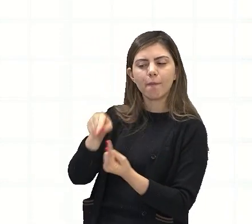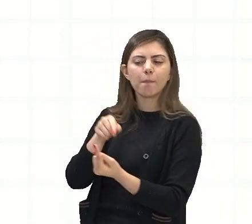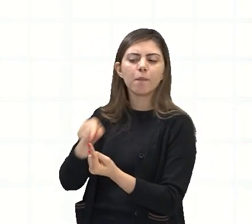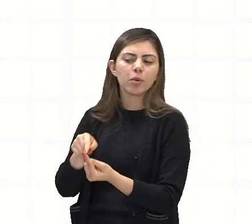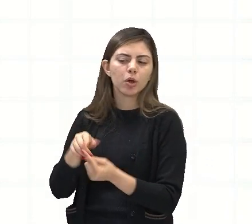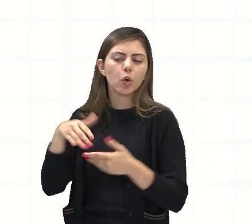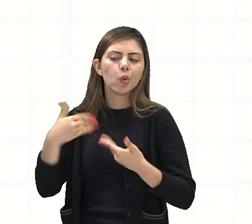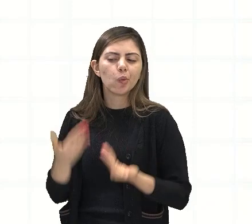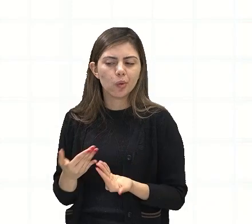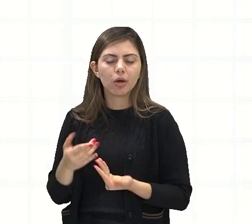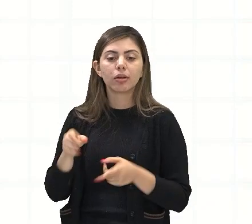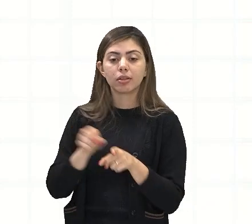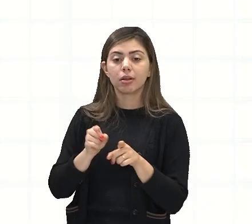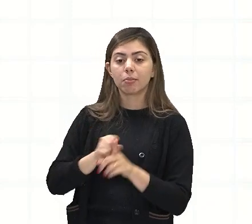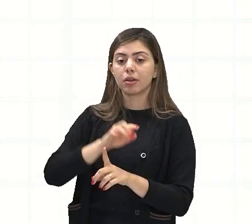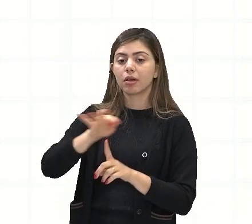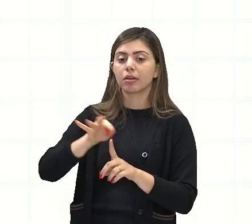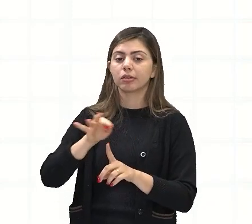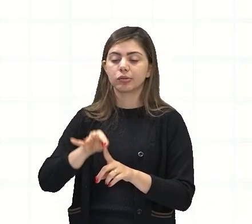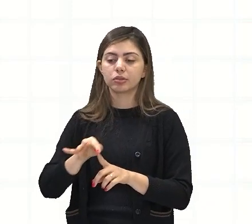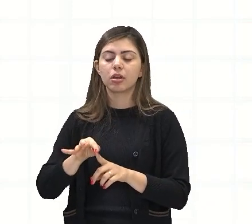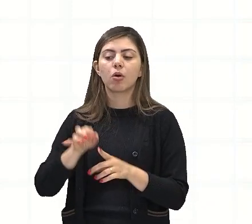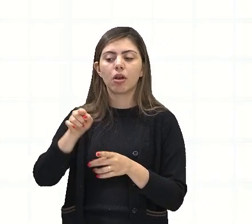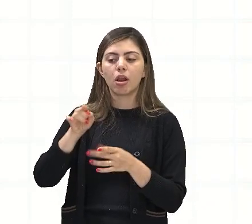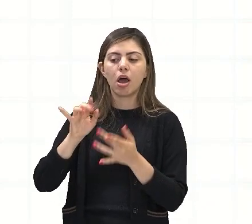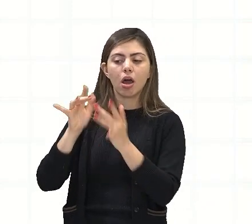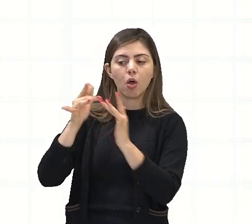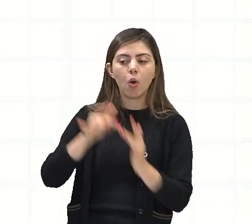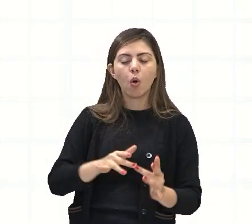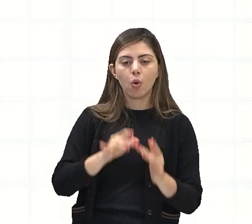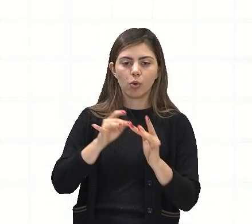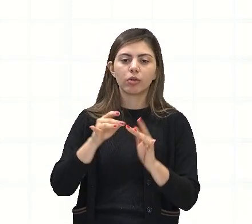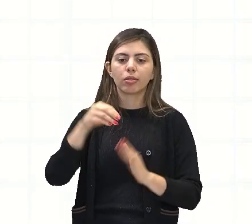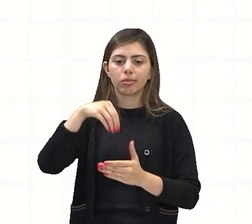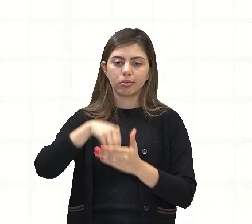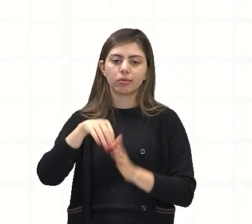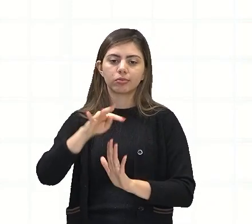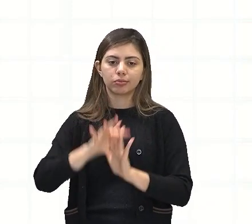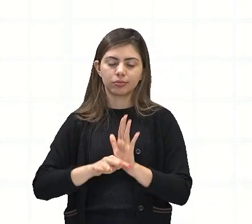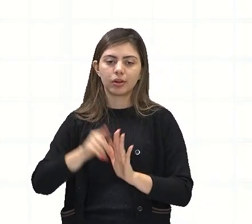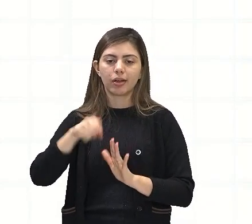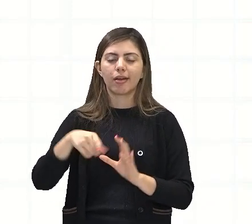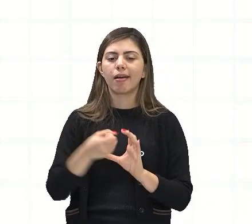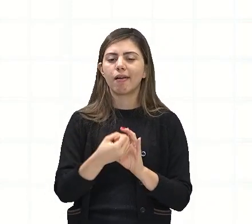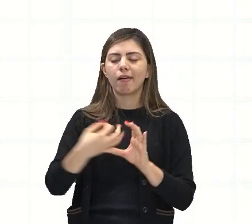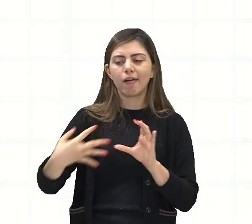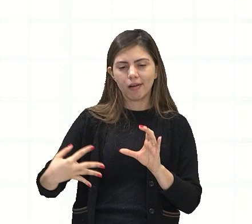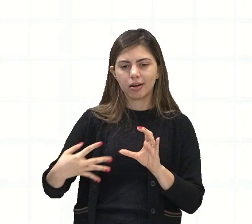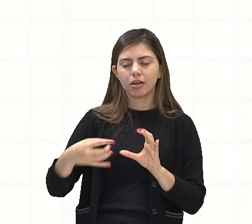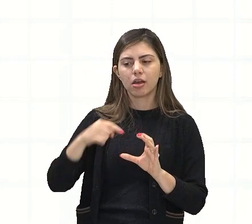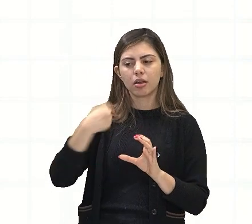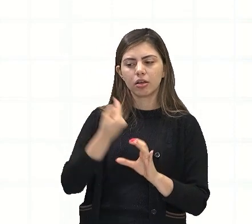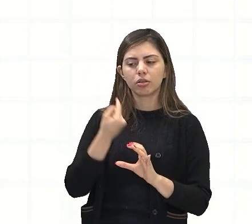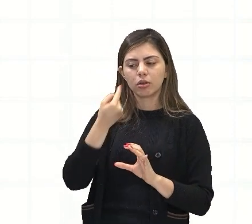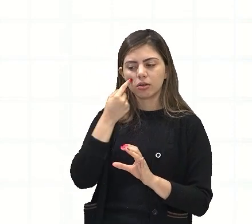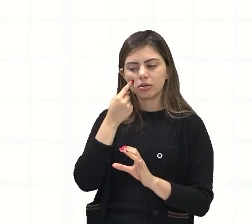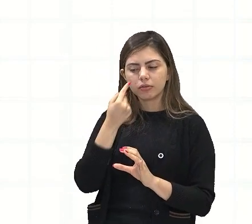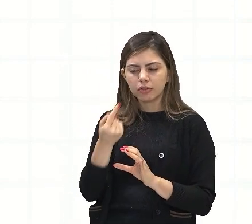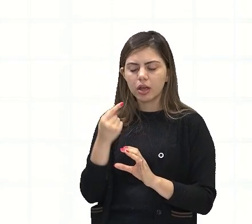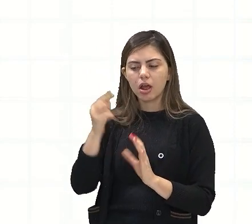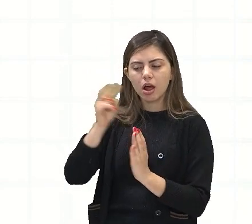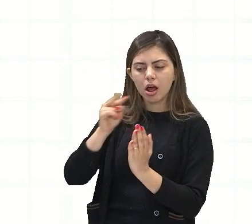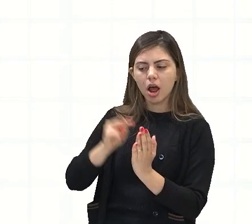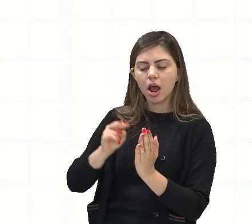finalidade, na função e no contexto do texto, né? São as características do texto que vão determinar a